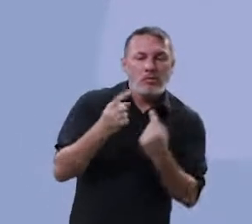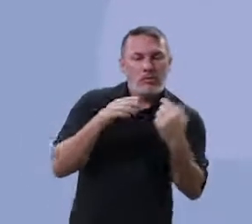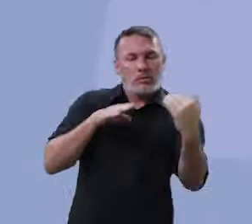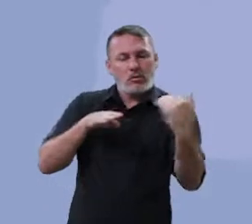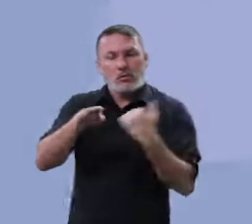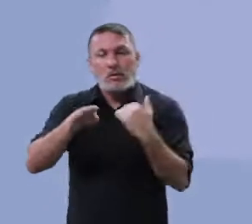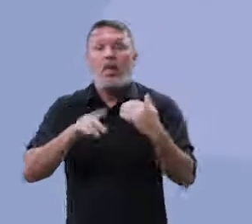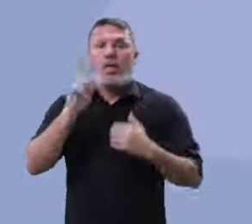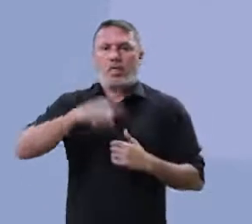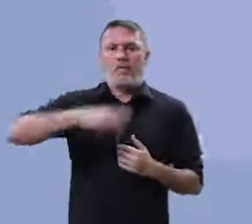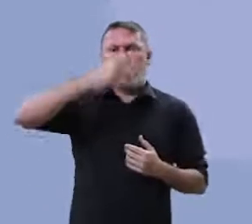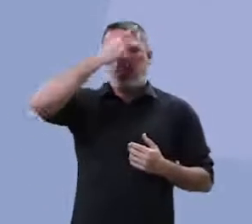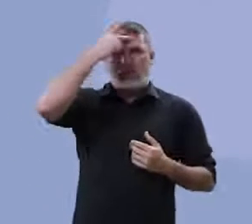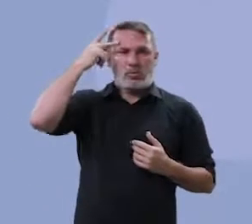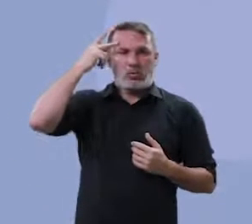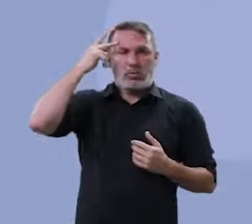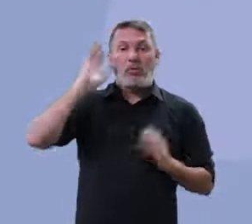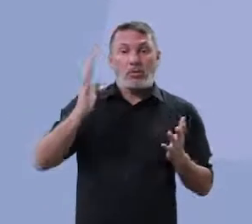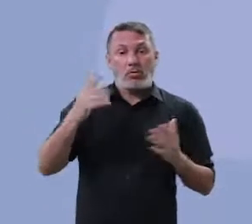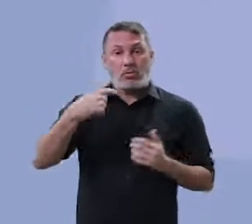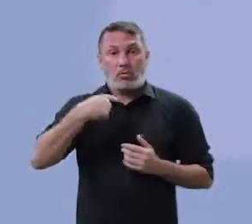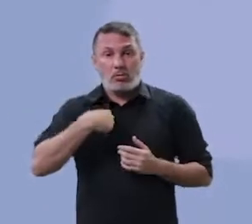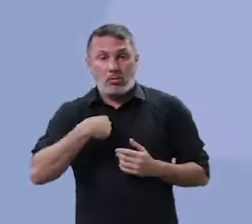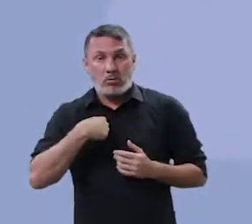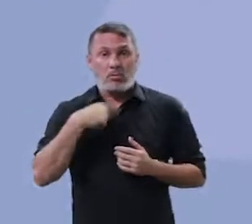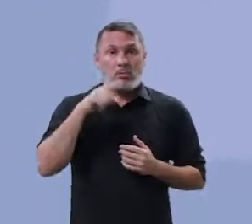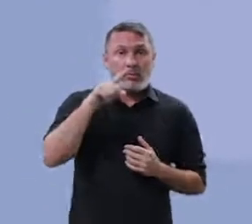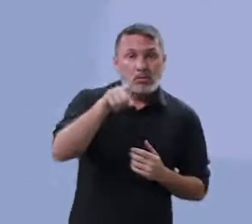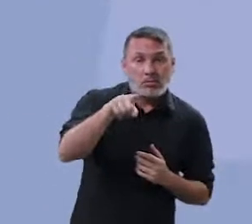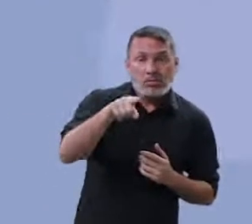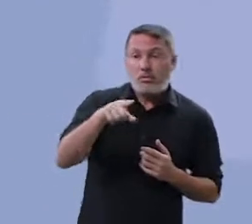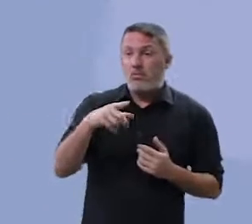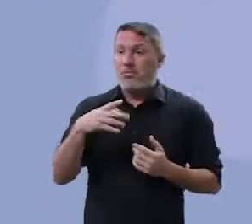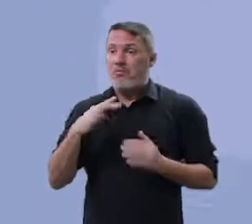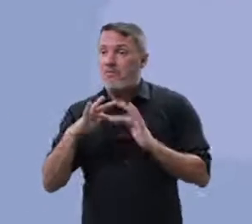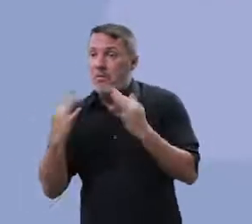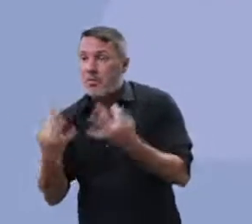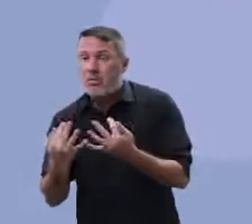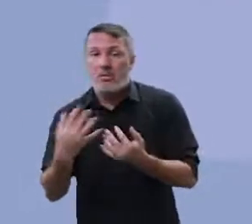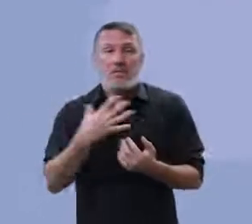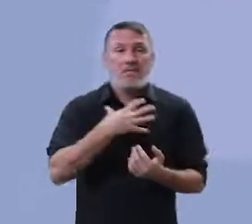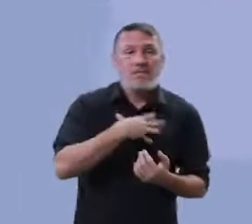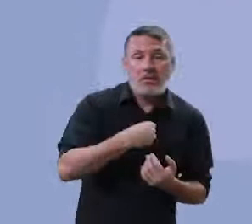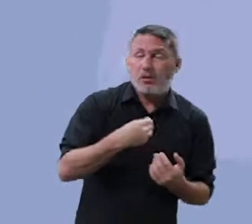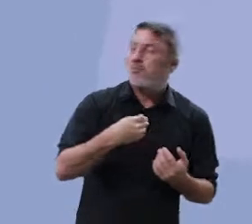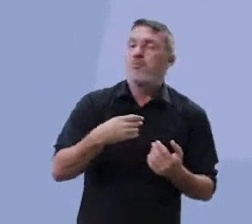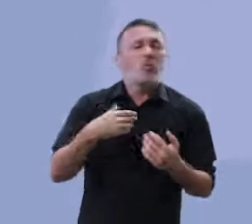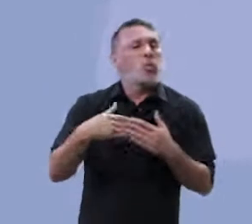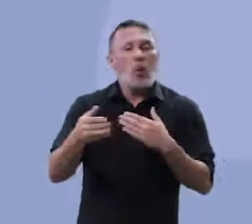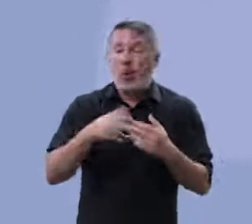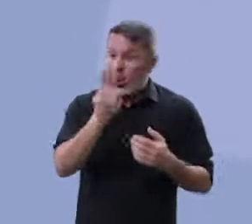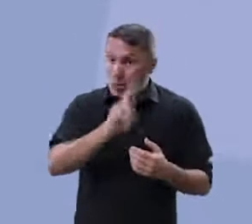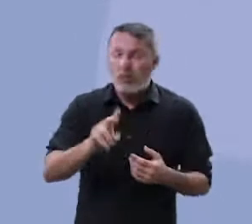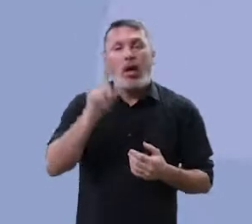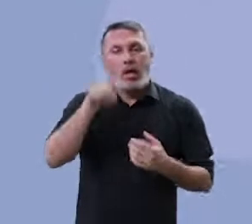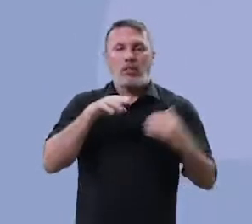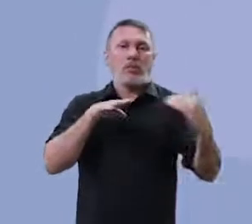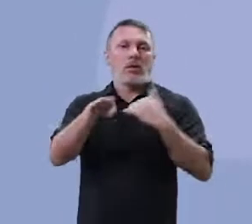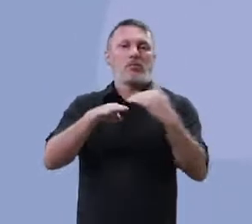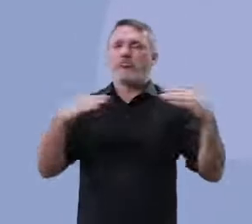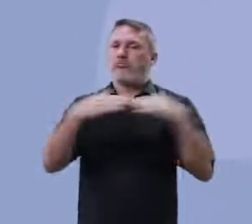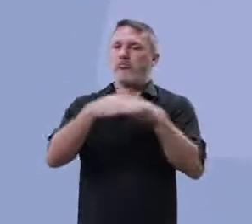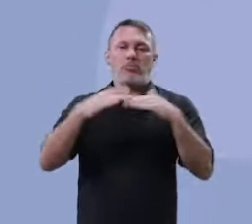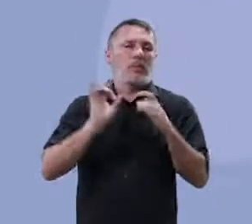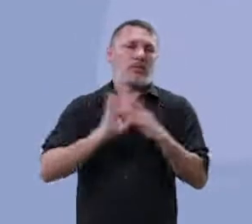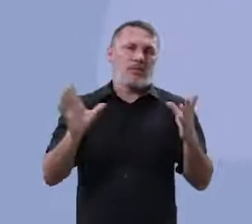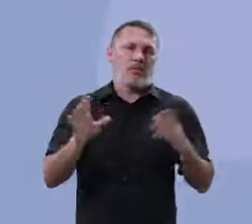por pessoas. Então, eu, você, os 2 filhos e o cachorro também faz parte de um trânsito.